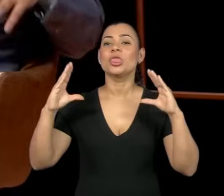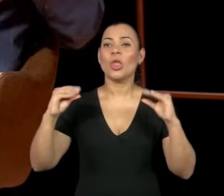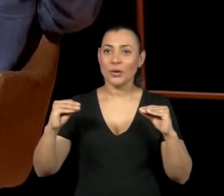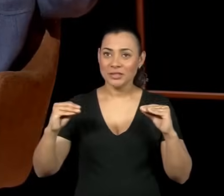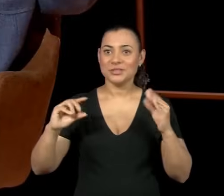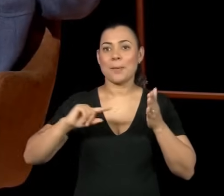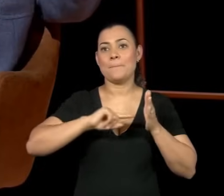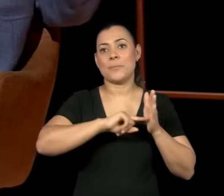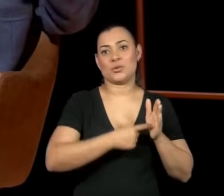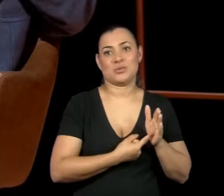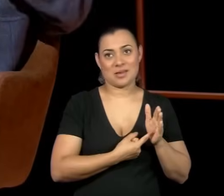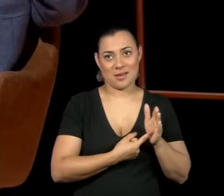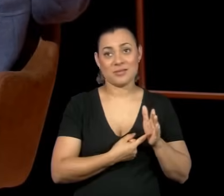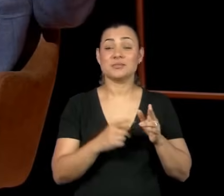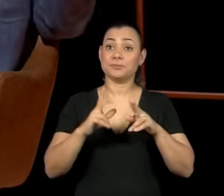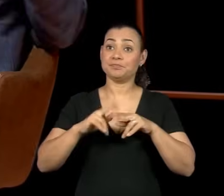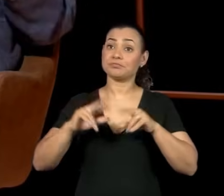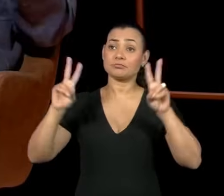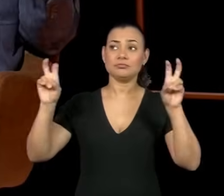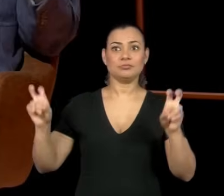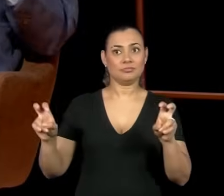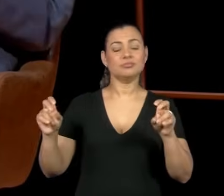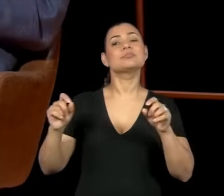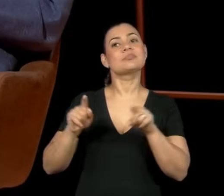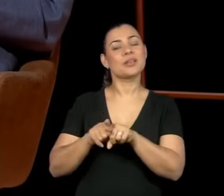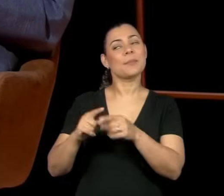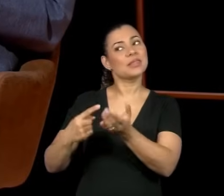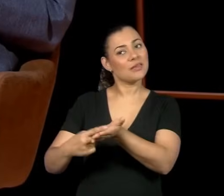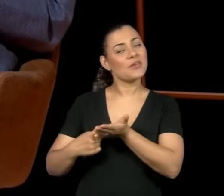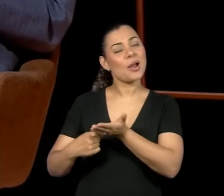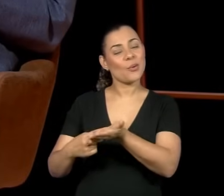que veio, né, do acaso, num acordo,